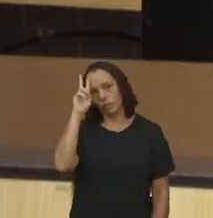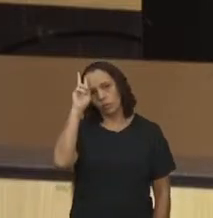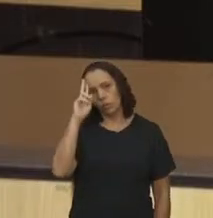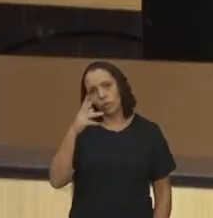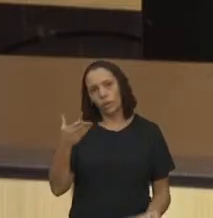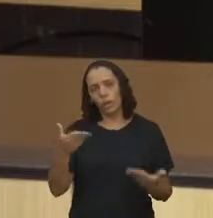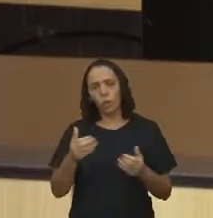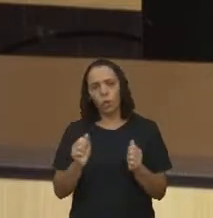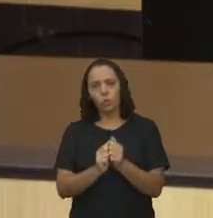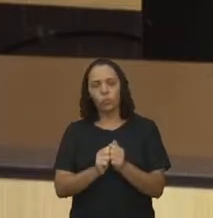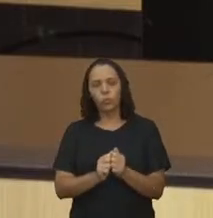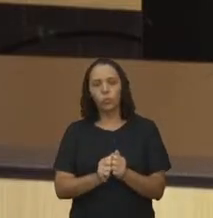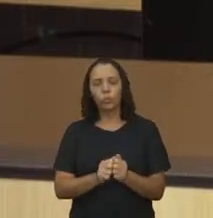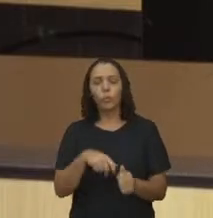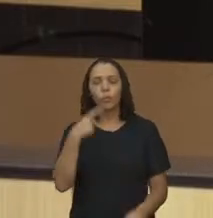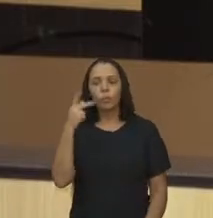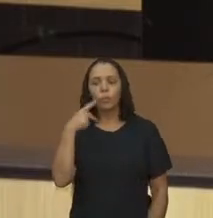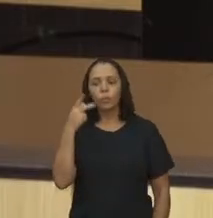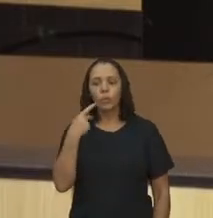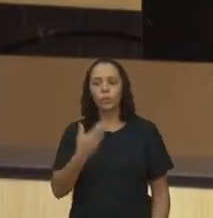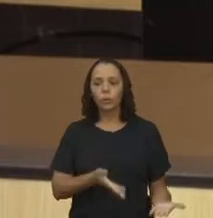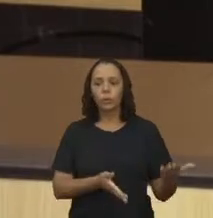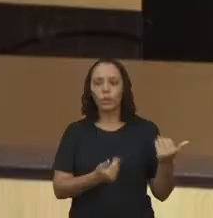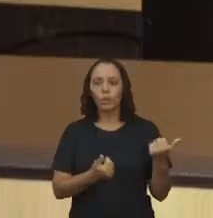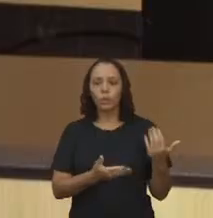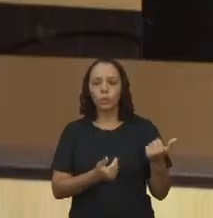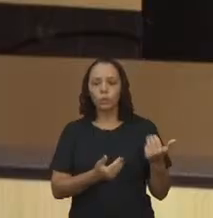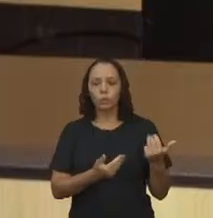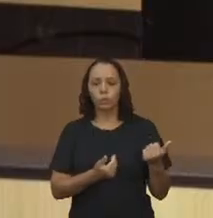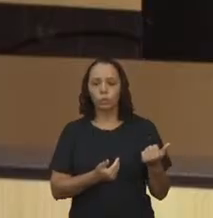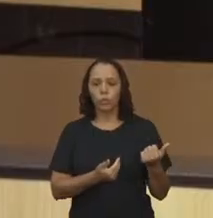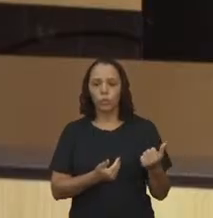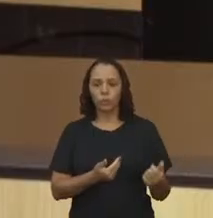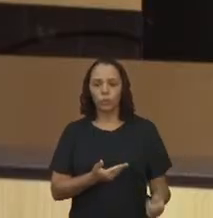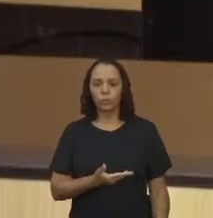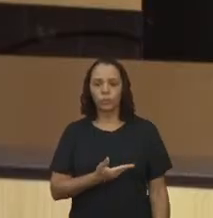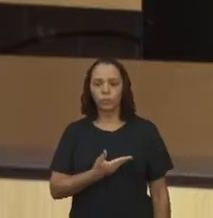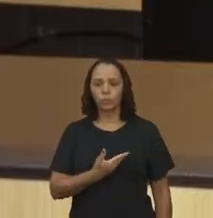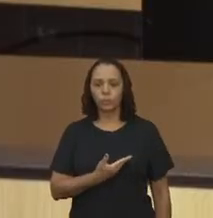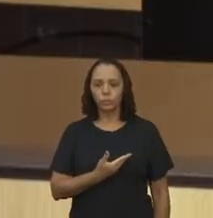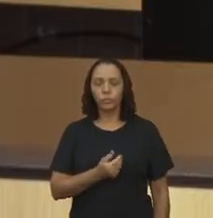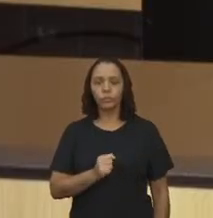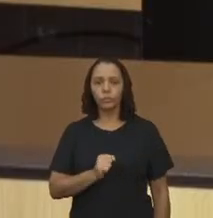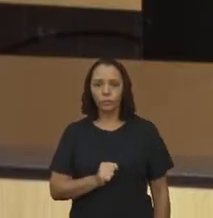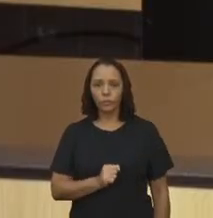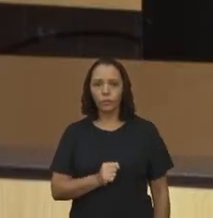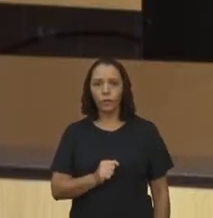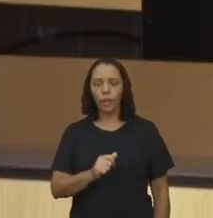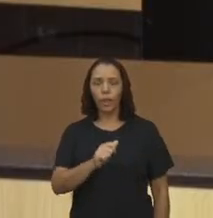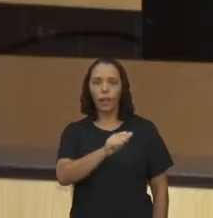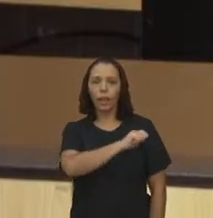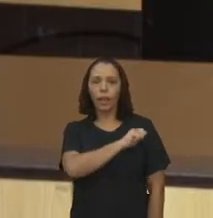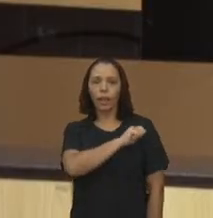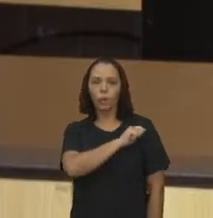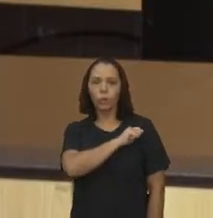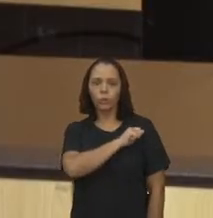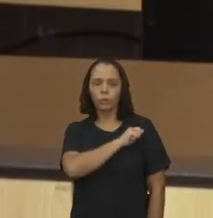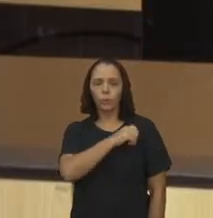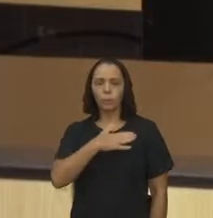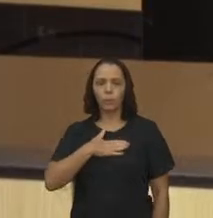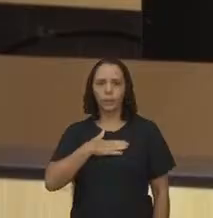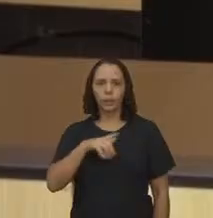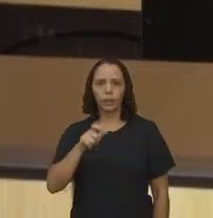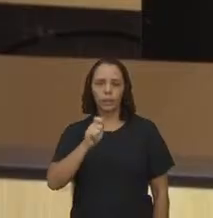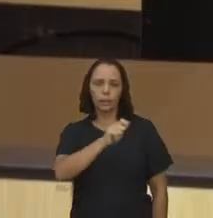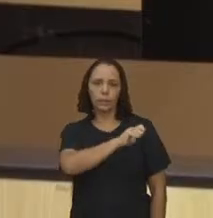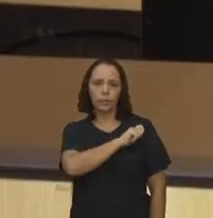jovem, que foi agente mirim, que foi minha aluna, o Hamilton também está aqui junto com a gente. Então, para mim, é uma alegria muito grande agradecer o apoio de vocês, que